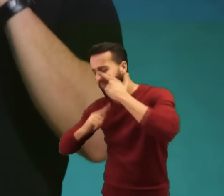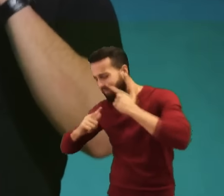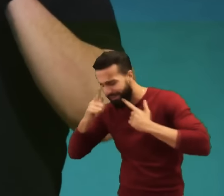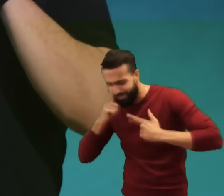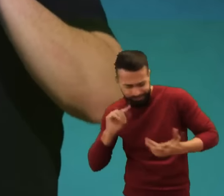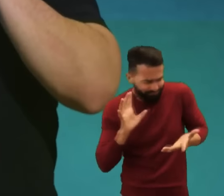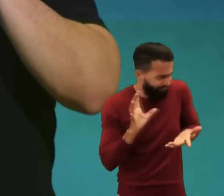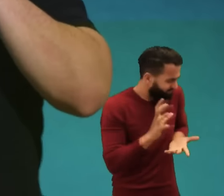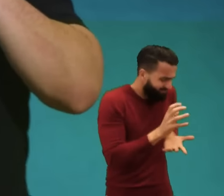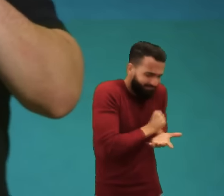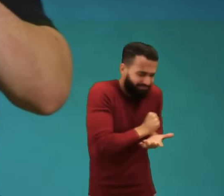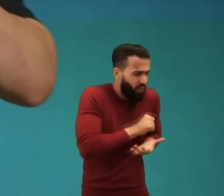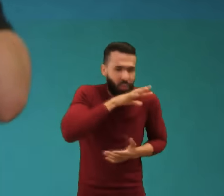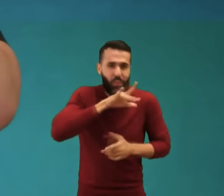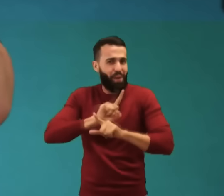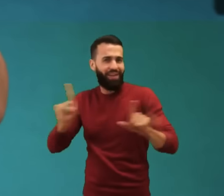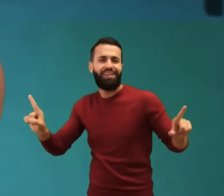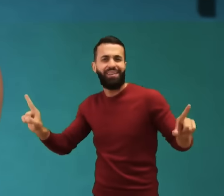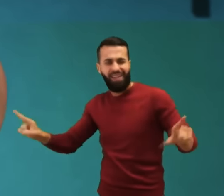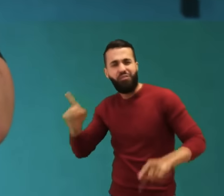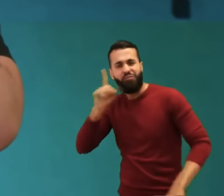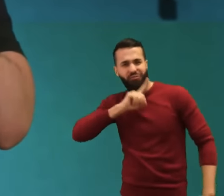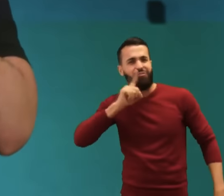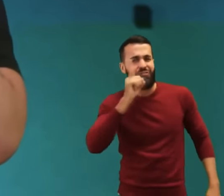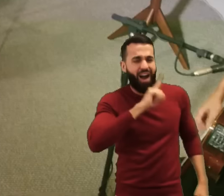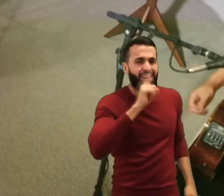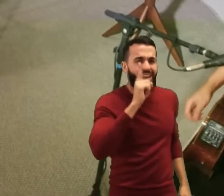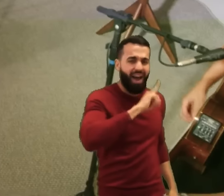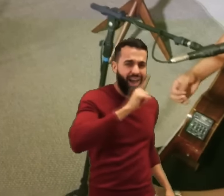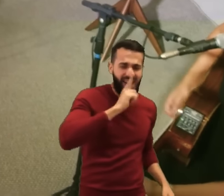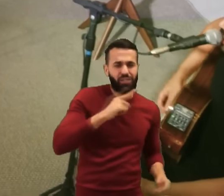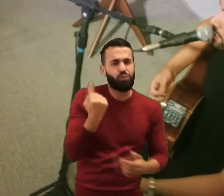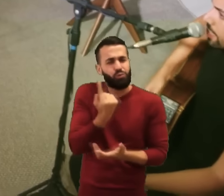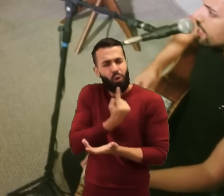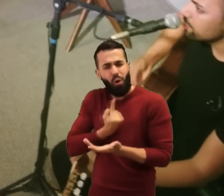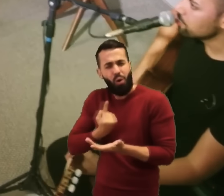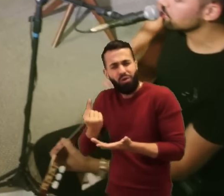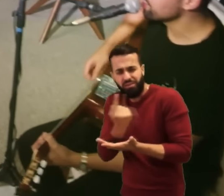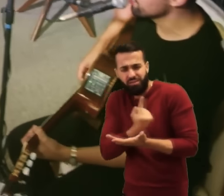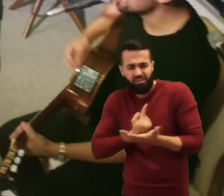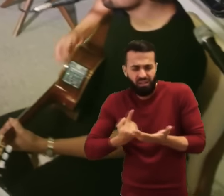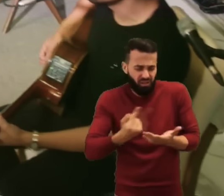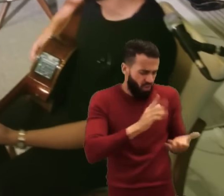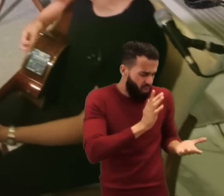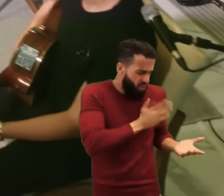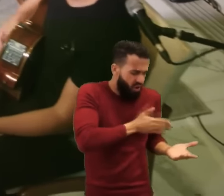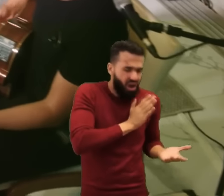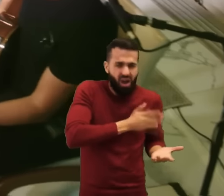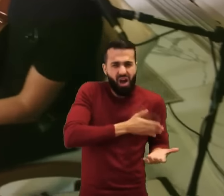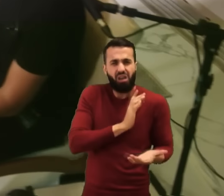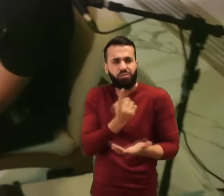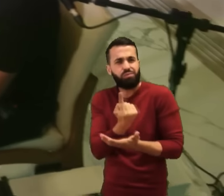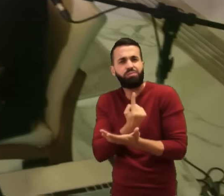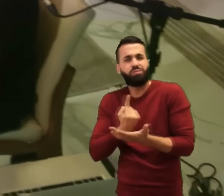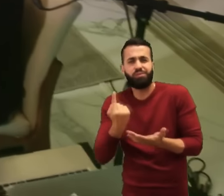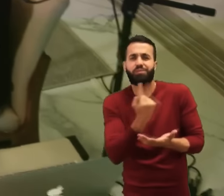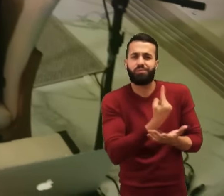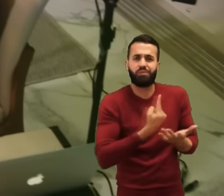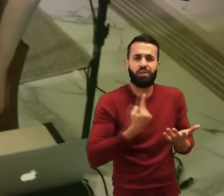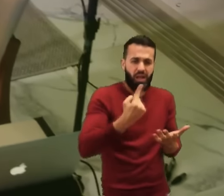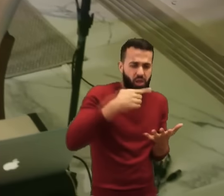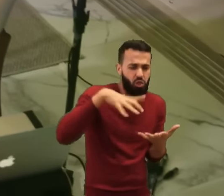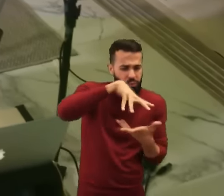Chorar por amor não é defeito, defeito é ficar sozinho, sem ninguém no coração. Sei que nada